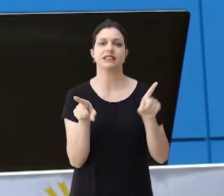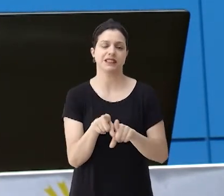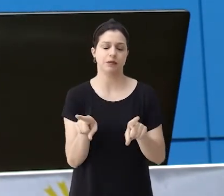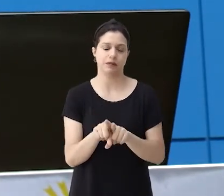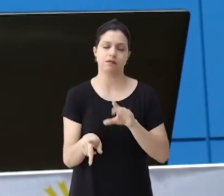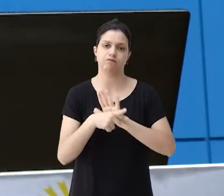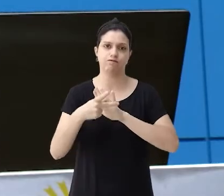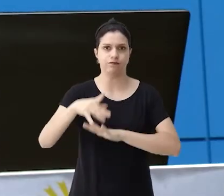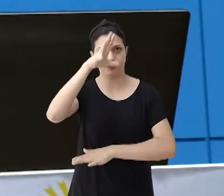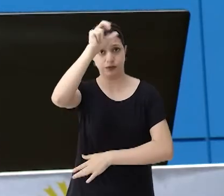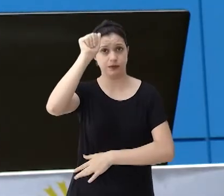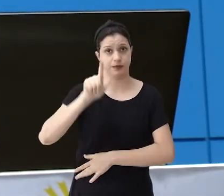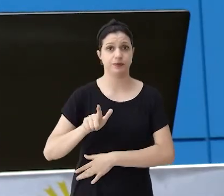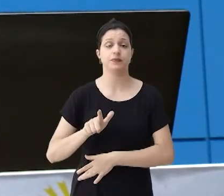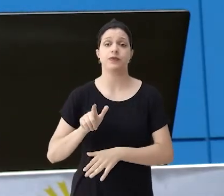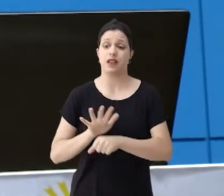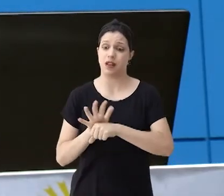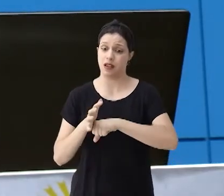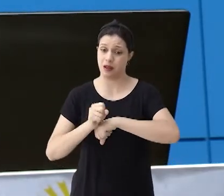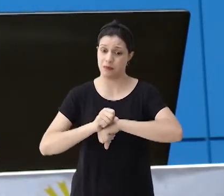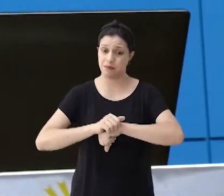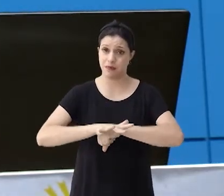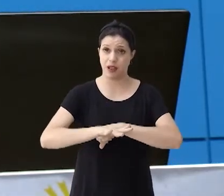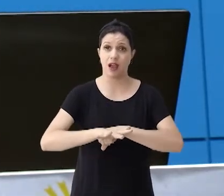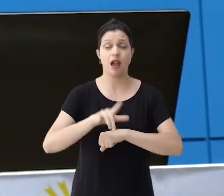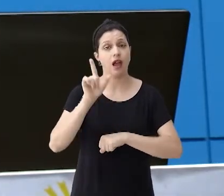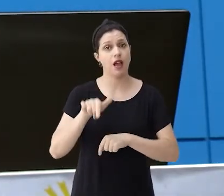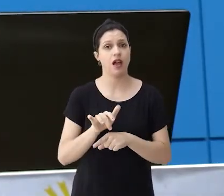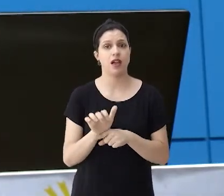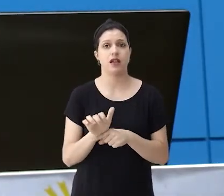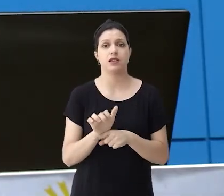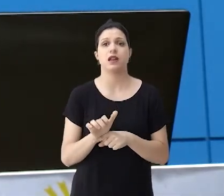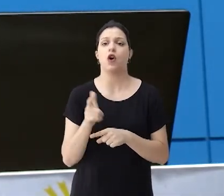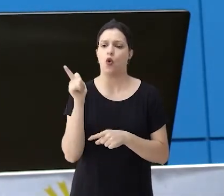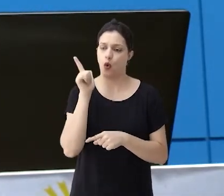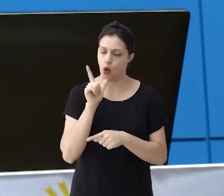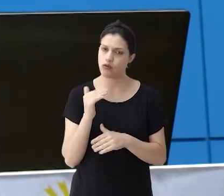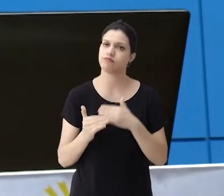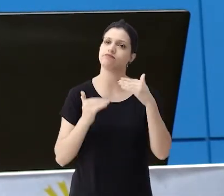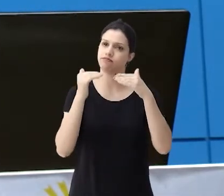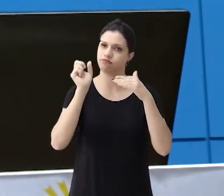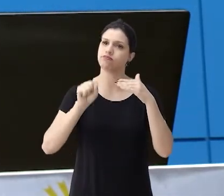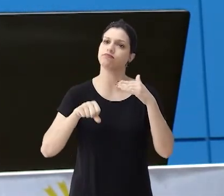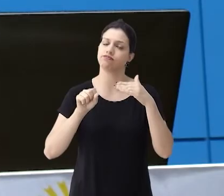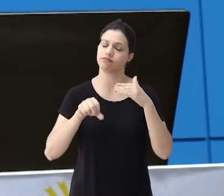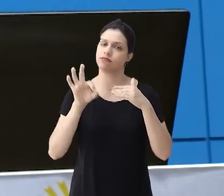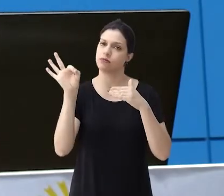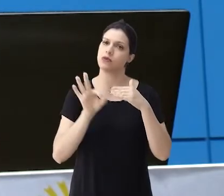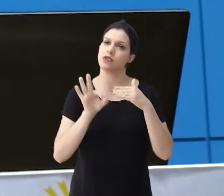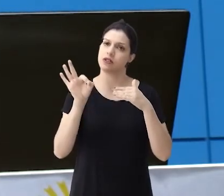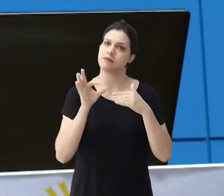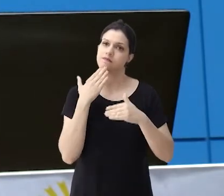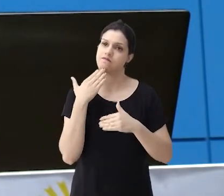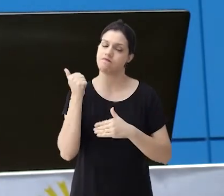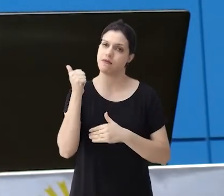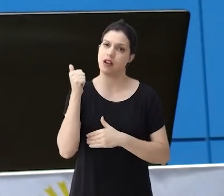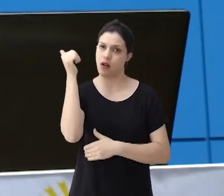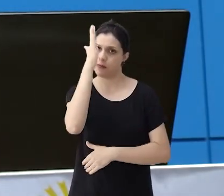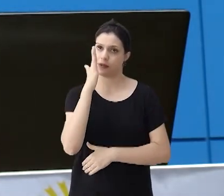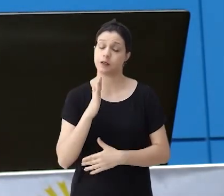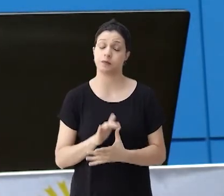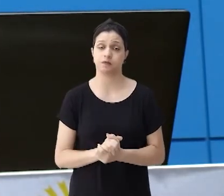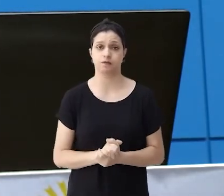para o Brasil, maravilhoso para o Mato Grosso do Sul, que na pandemia foi o estado que cresceu